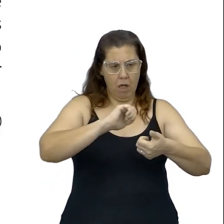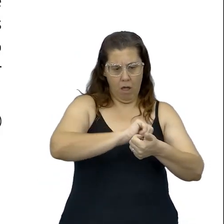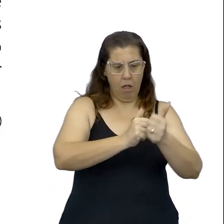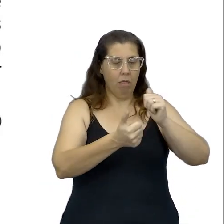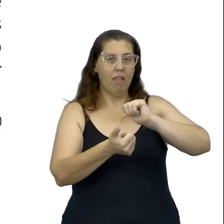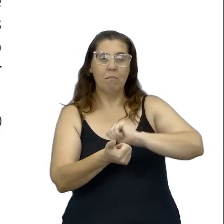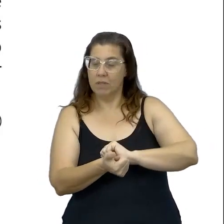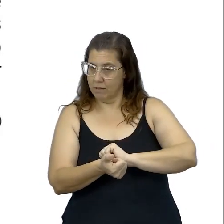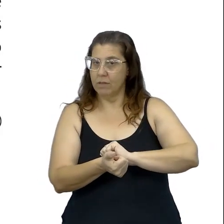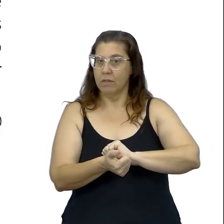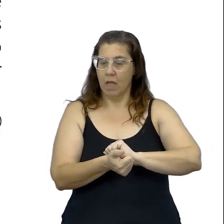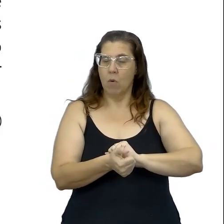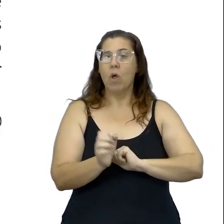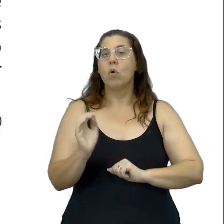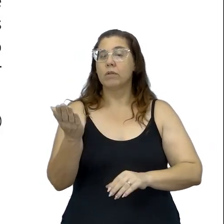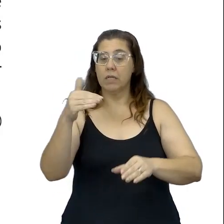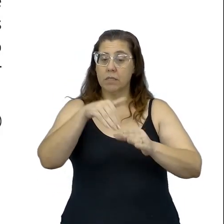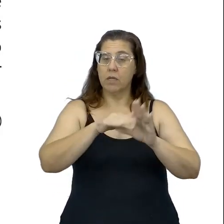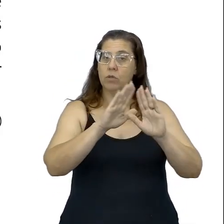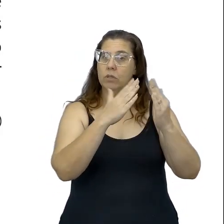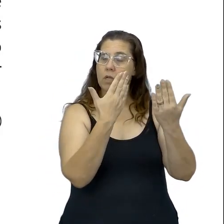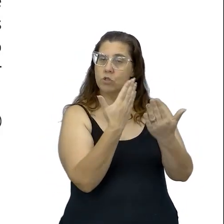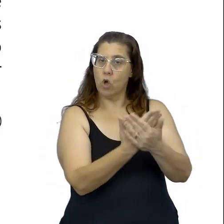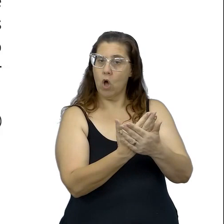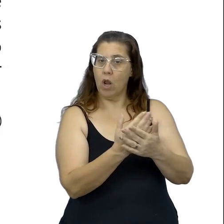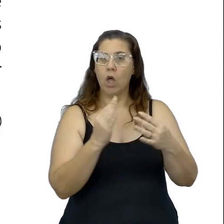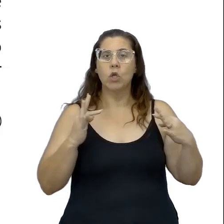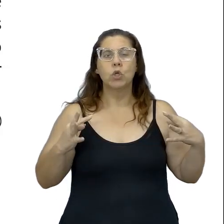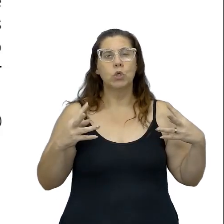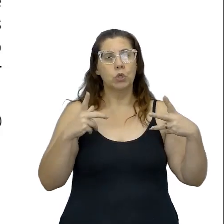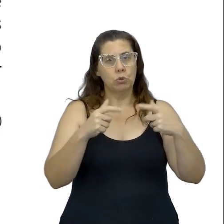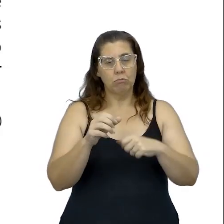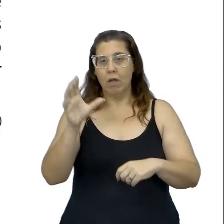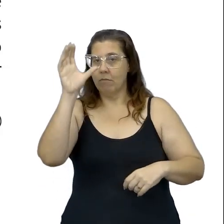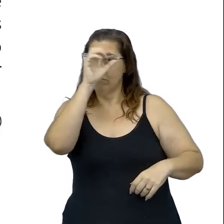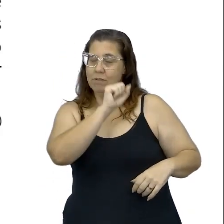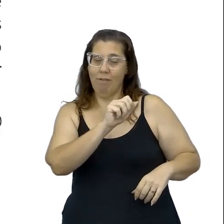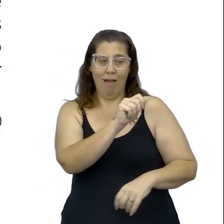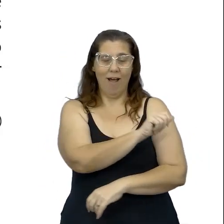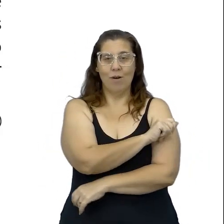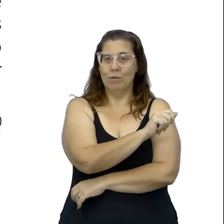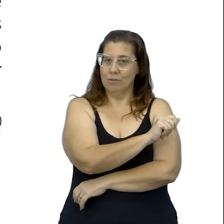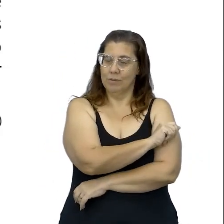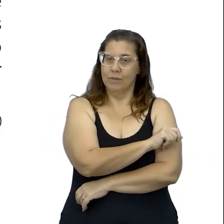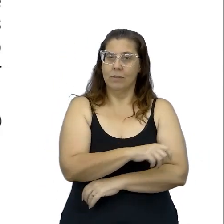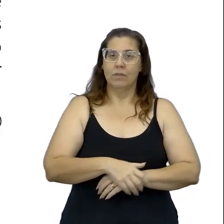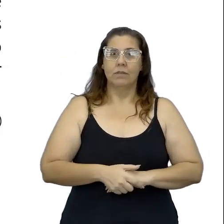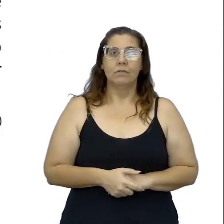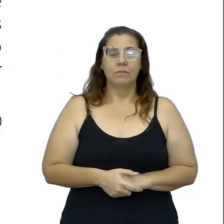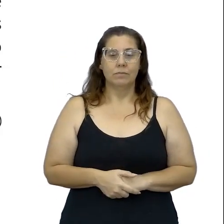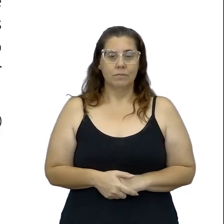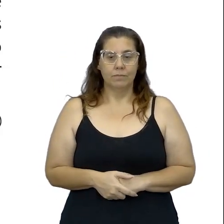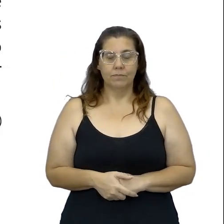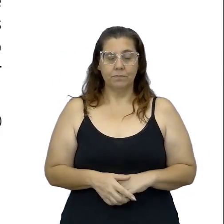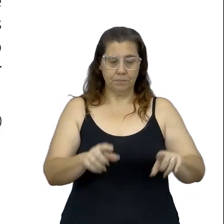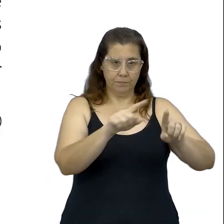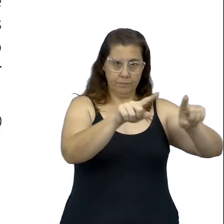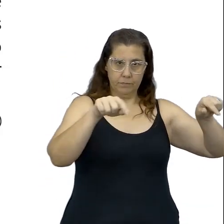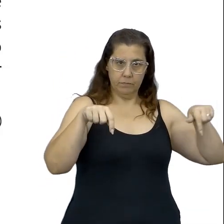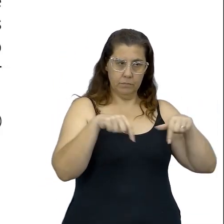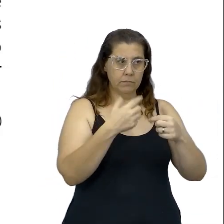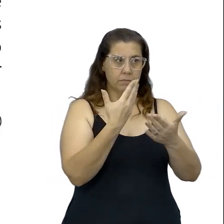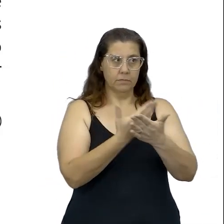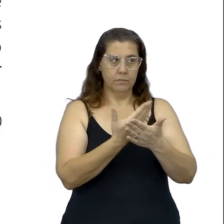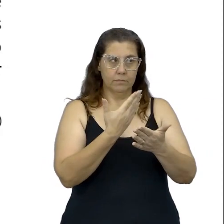adaptada à realidade da escola e às necessidades de aprendizagens dos seus alunos. A sala de